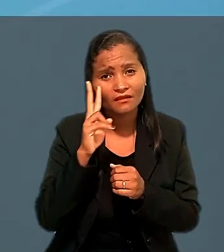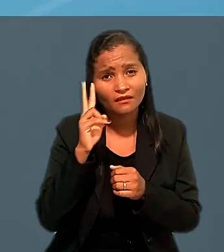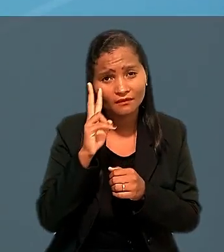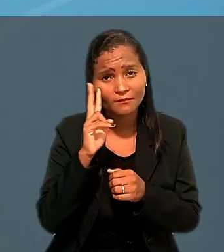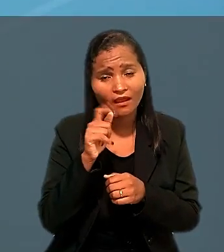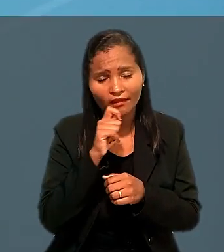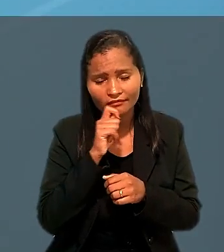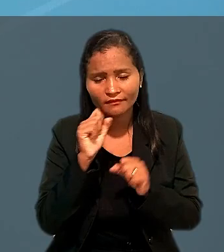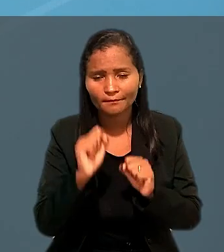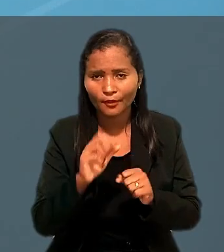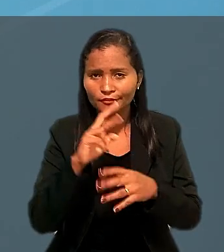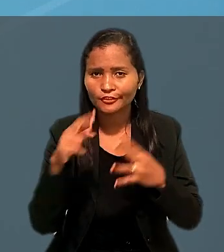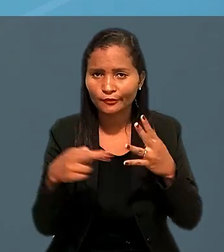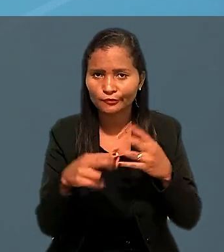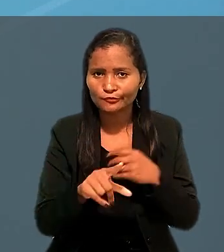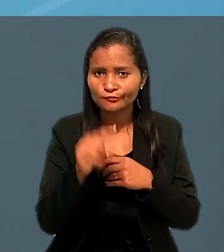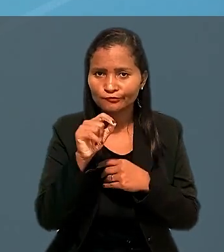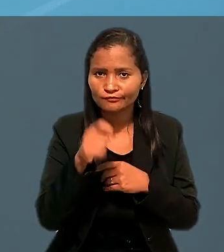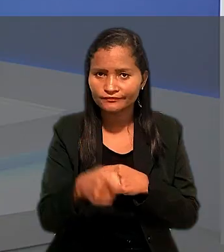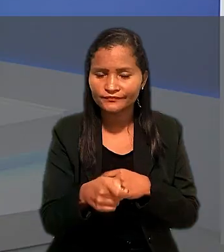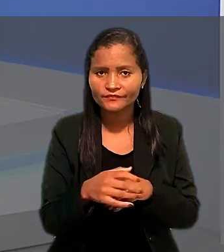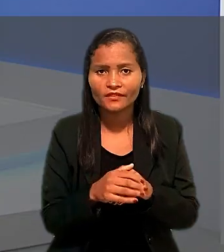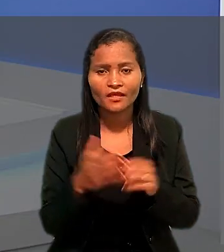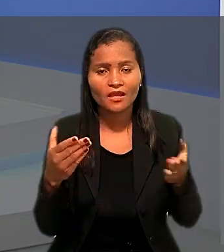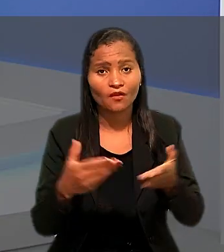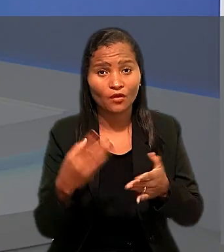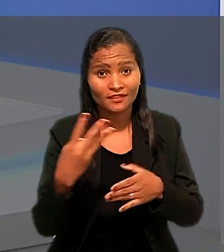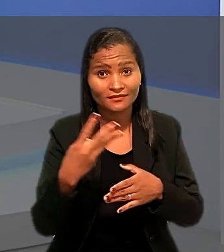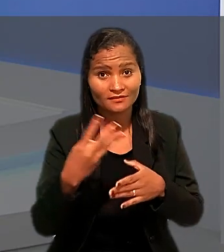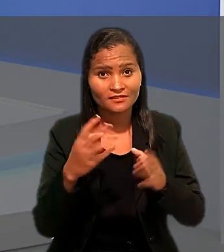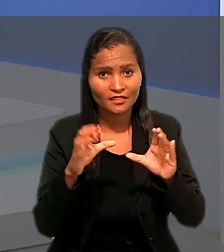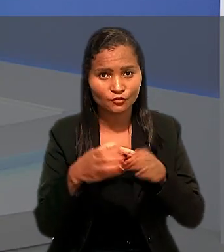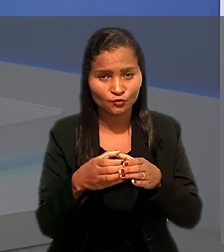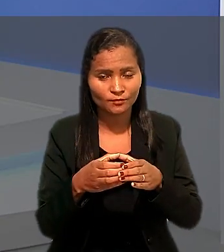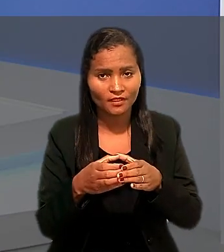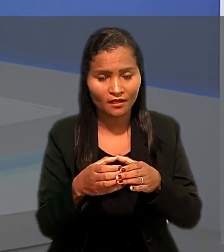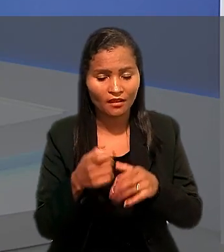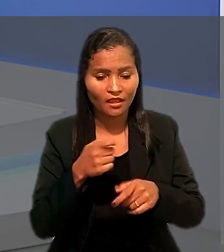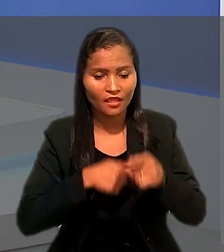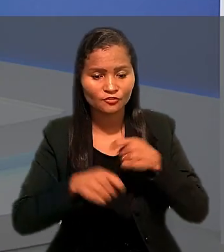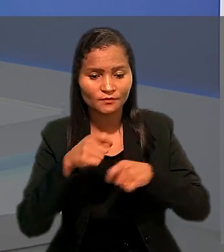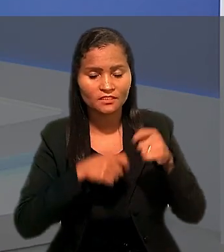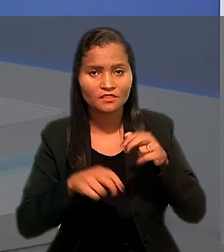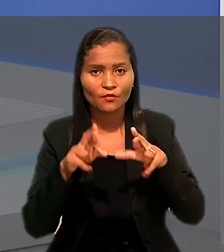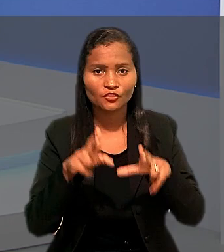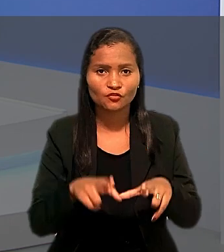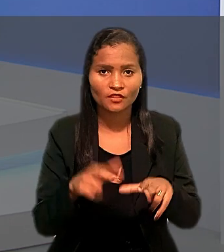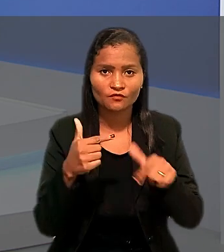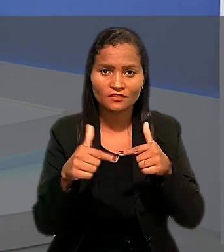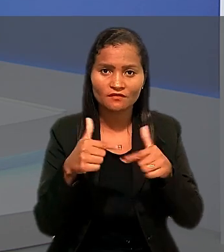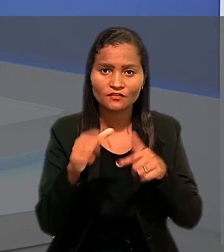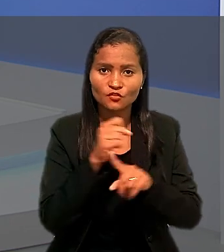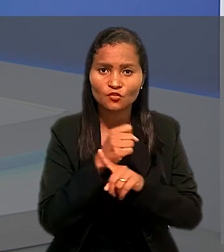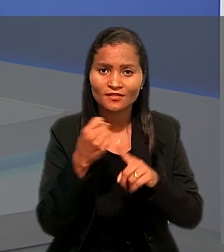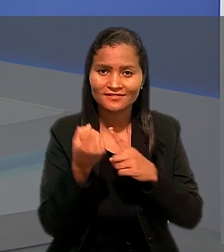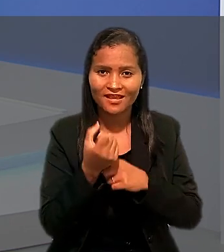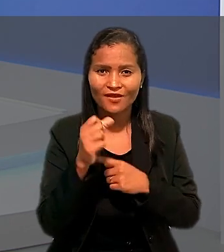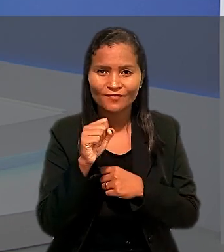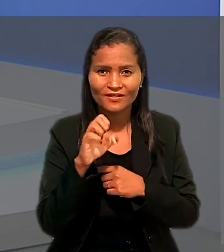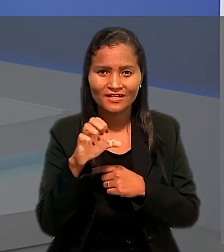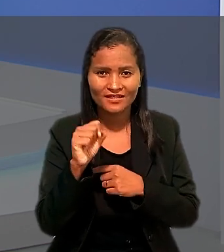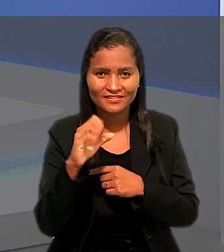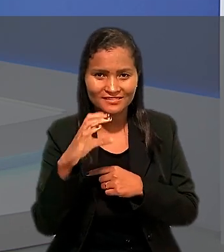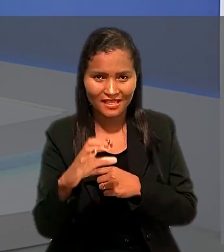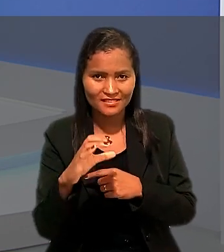Vale lembrar que ainda cabe recurso dessa decisão. Vamos agora à terceira turma, Luana. A Administração Regional do Serviço Social do